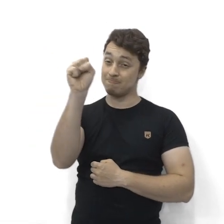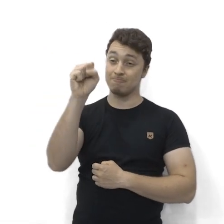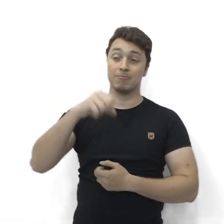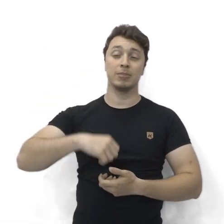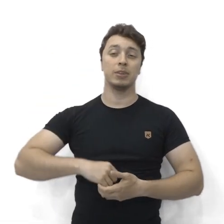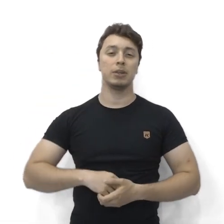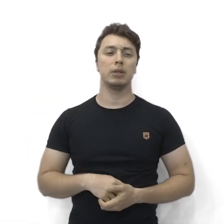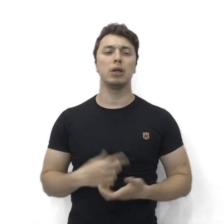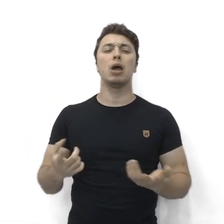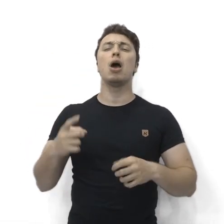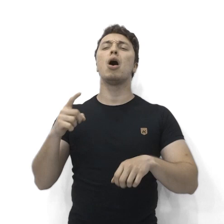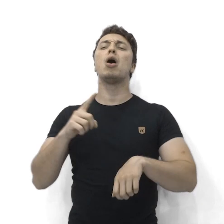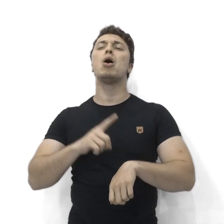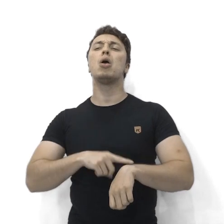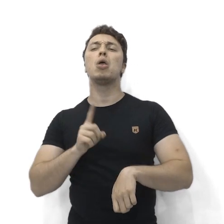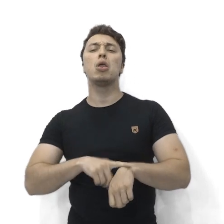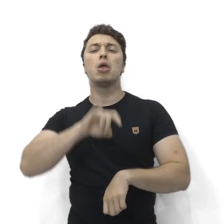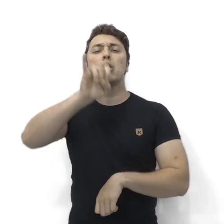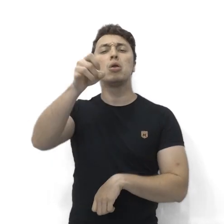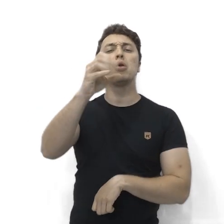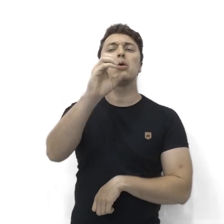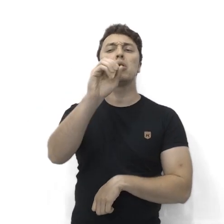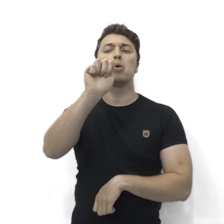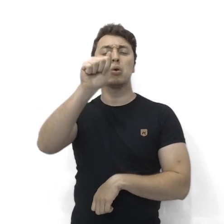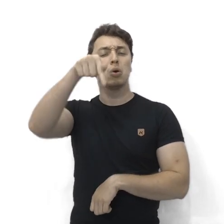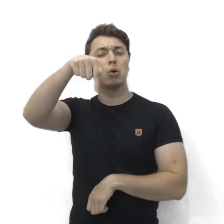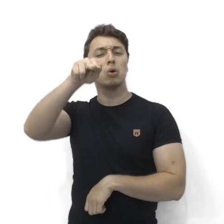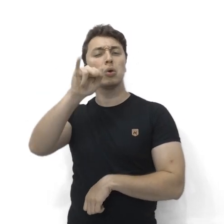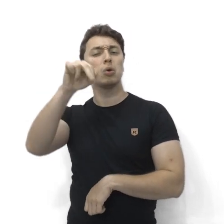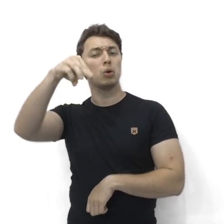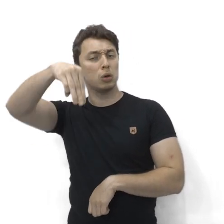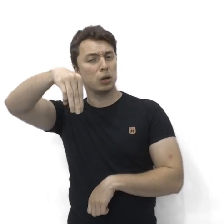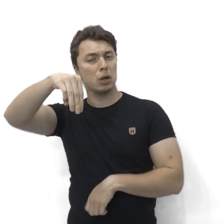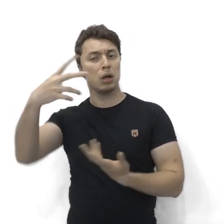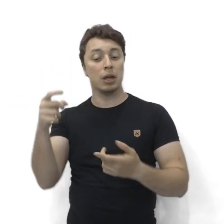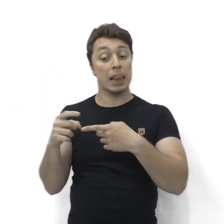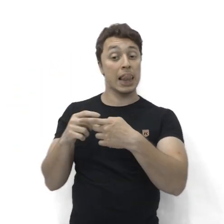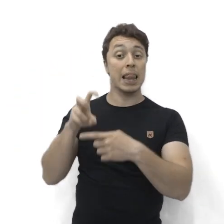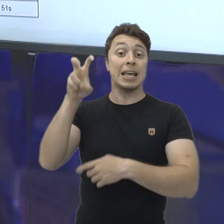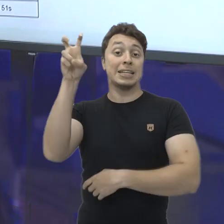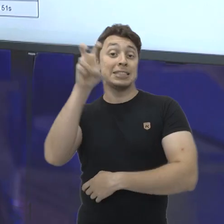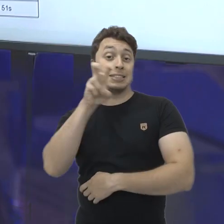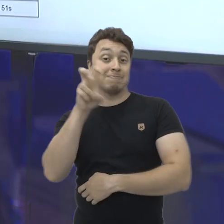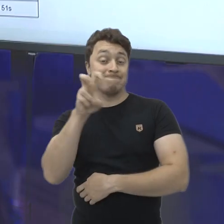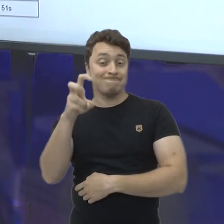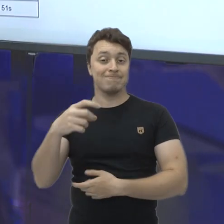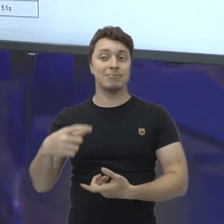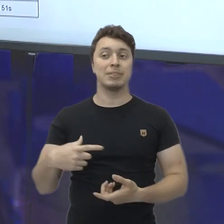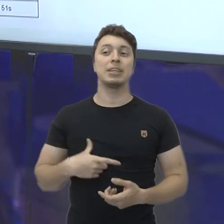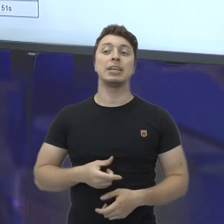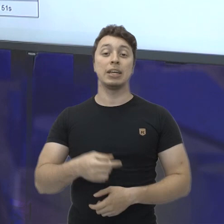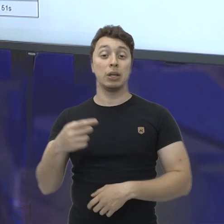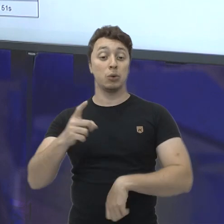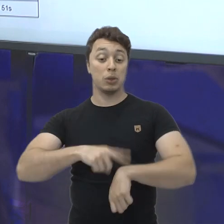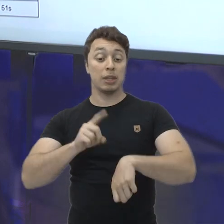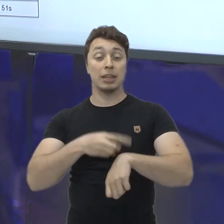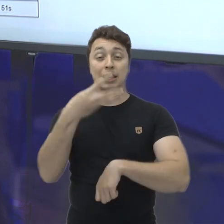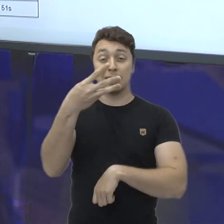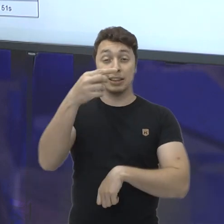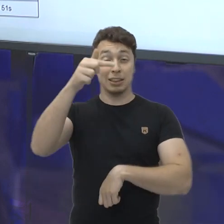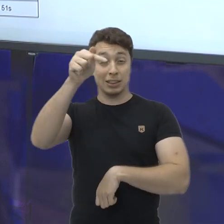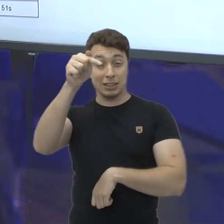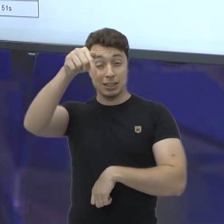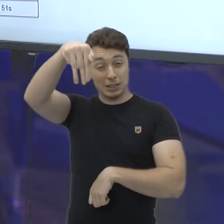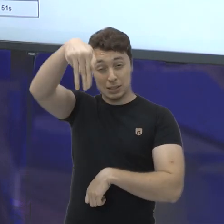qual o tempo de Joaquim Manuel? Joaquim ele está na 5ª colocação e ele fez em 37